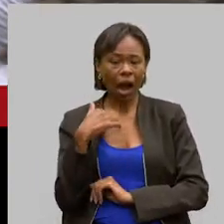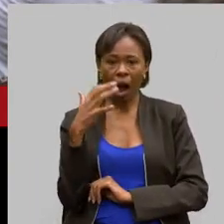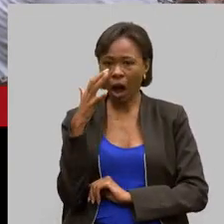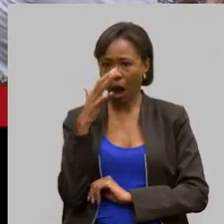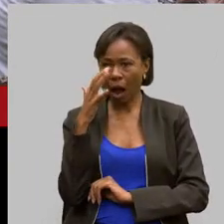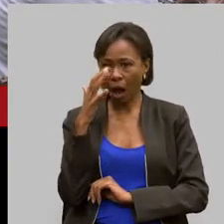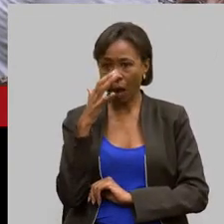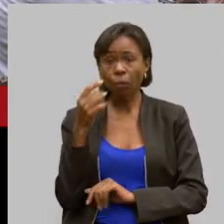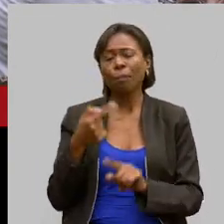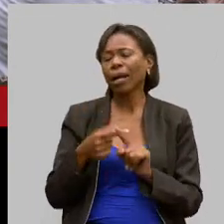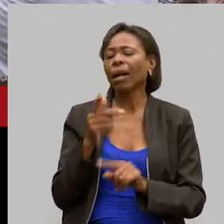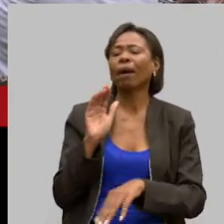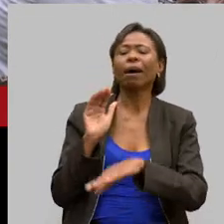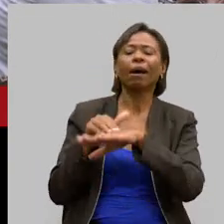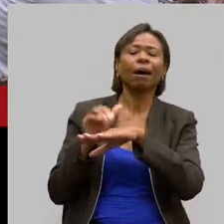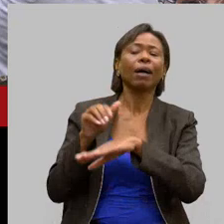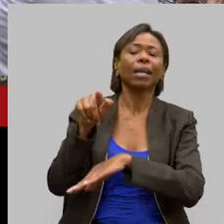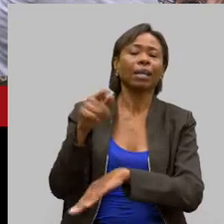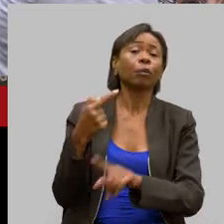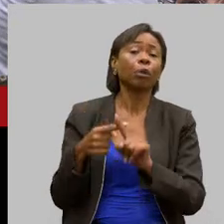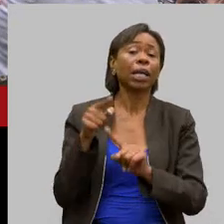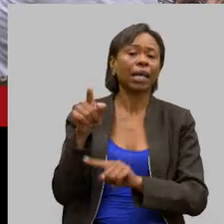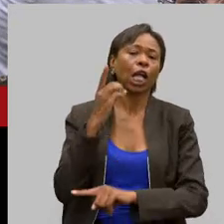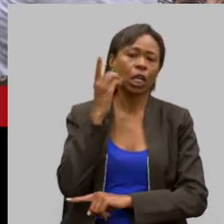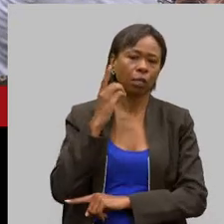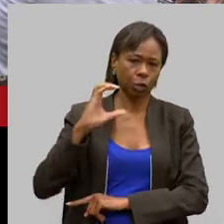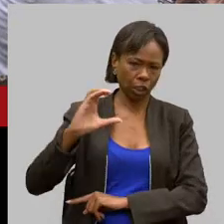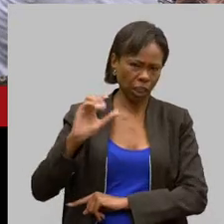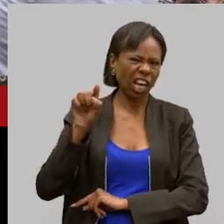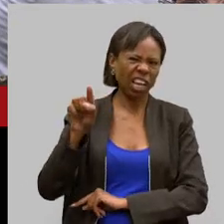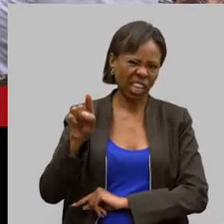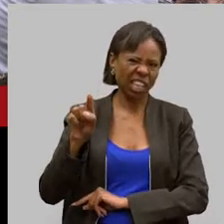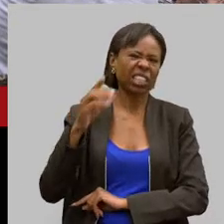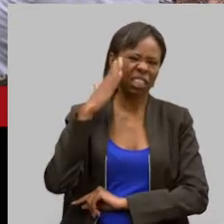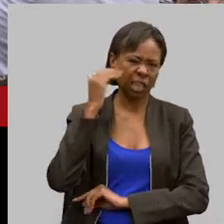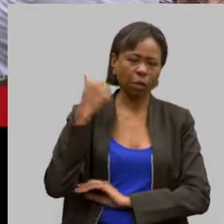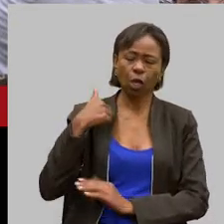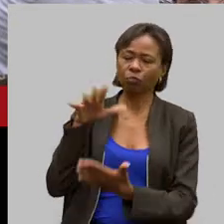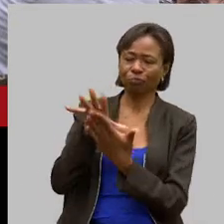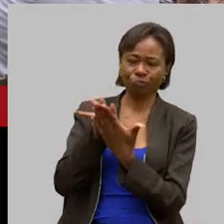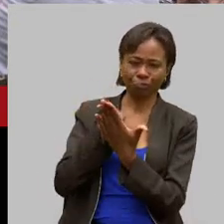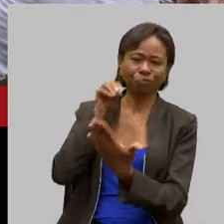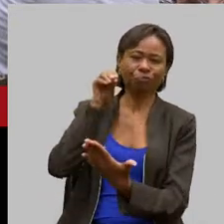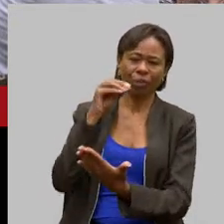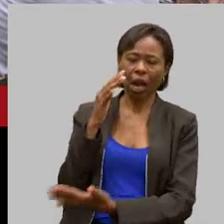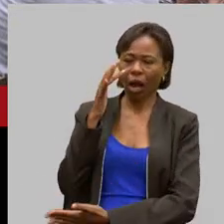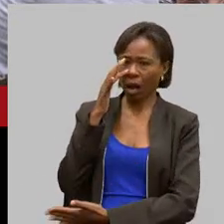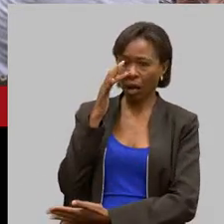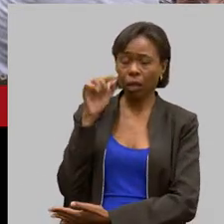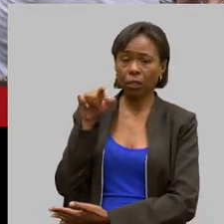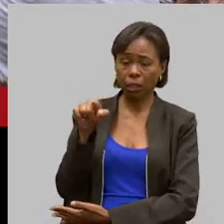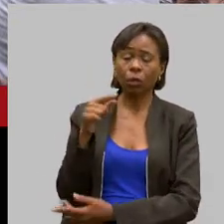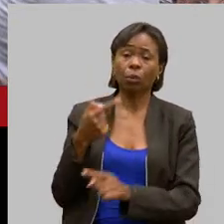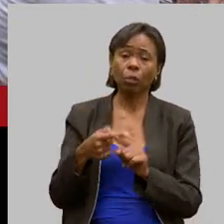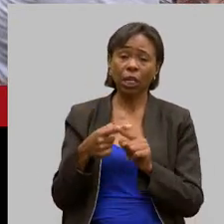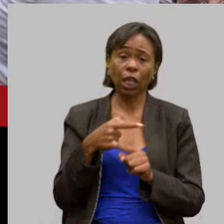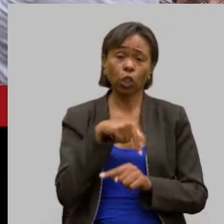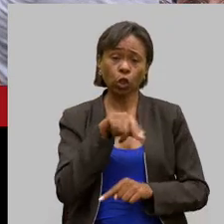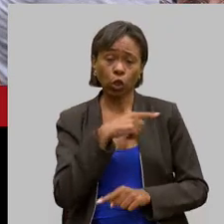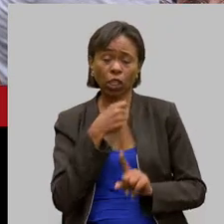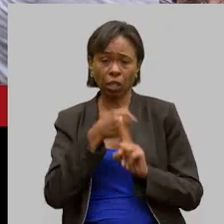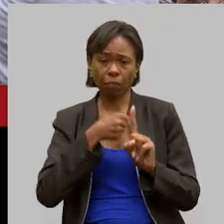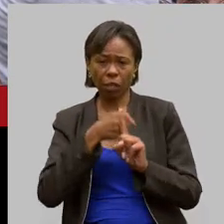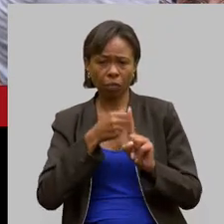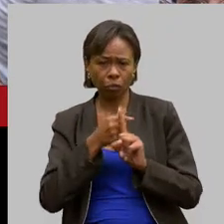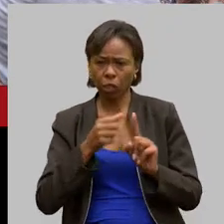chamei a atenção dele porque o Cris é é uma inspiração para mim ele sabe disso a nossa causa vai muito além de qualquer questão partidária